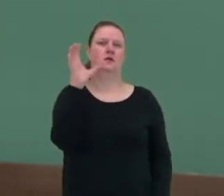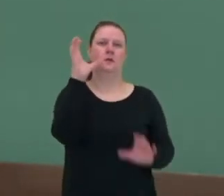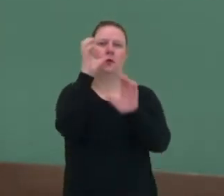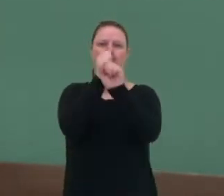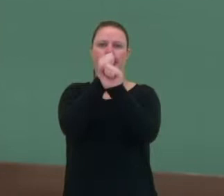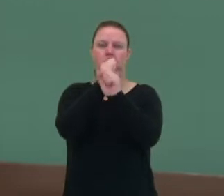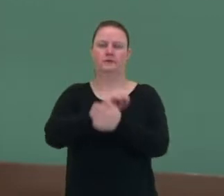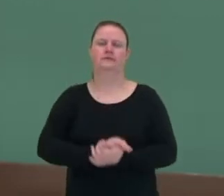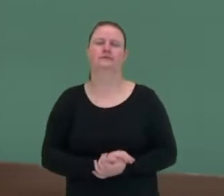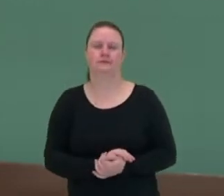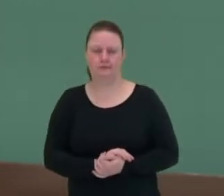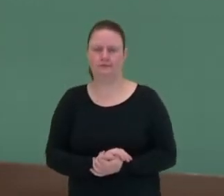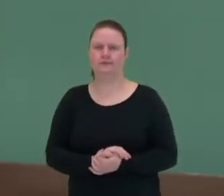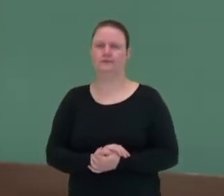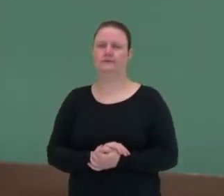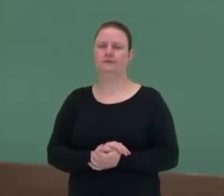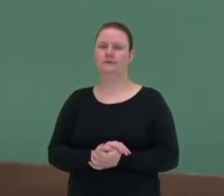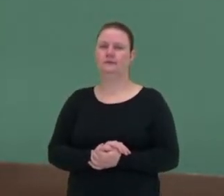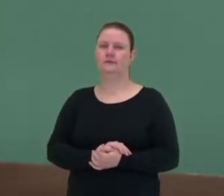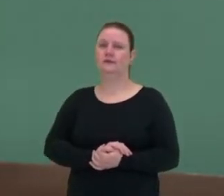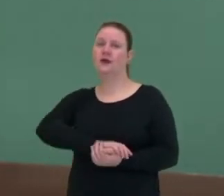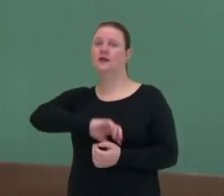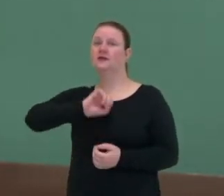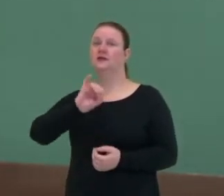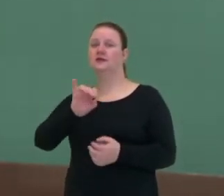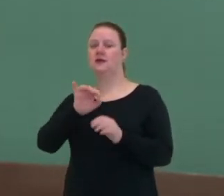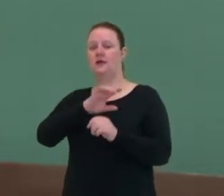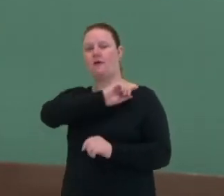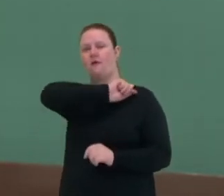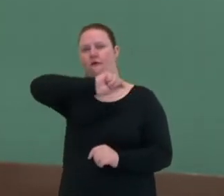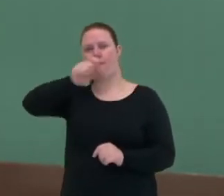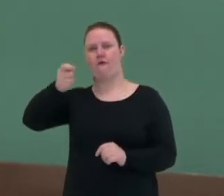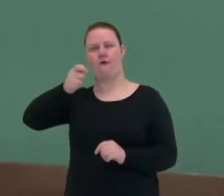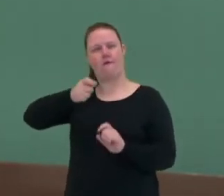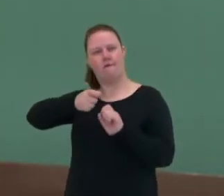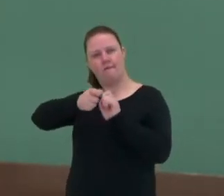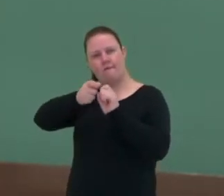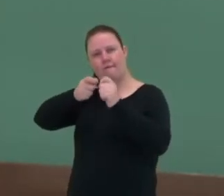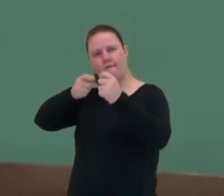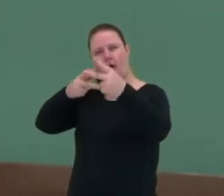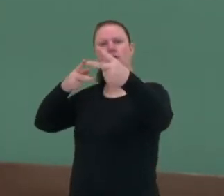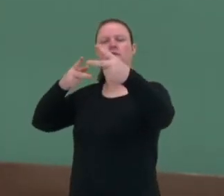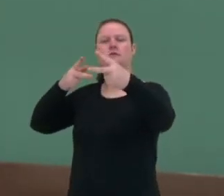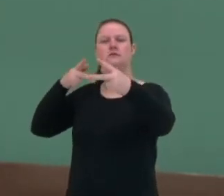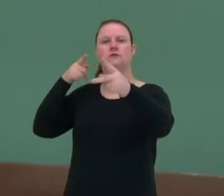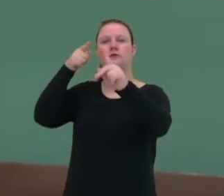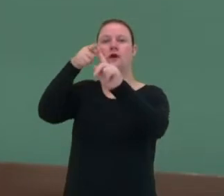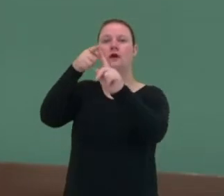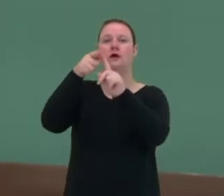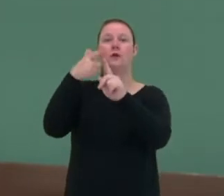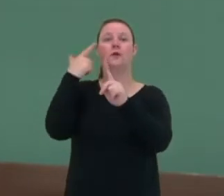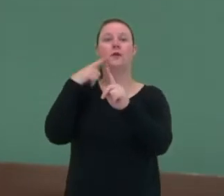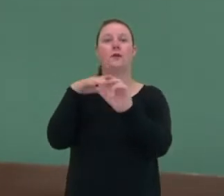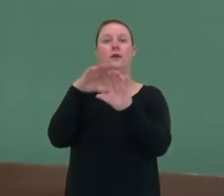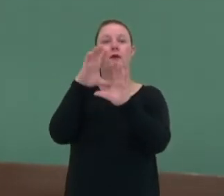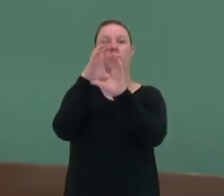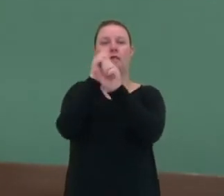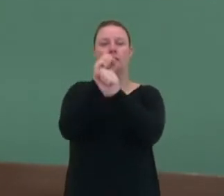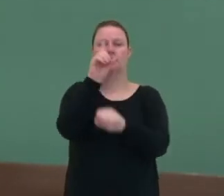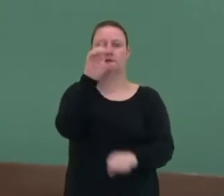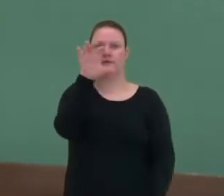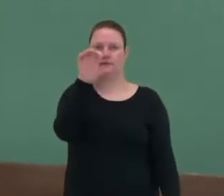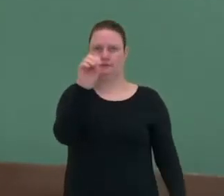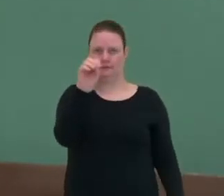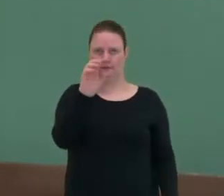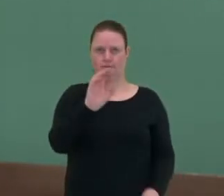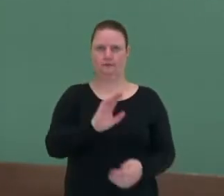pontos. Então toda flecha que acerta o arco central, ela vai valer 10 pontos para o arqueiro, tá? Quanto mais